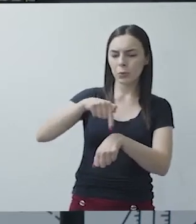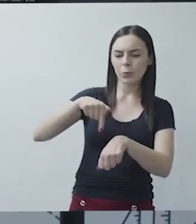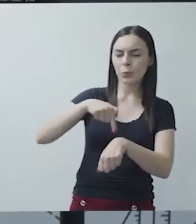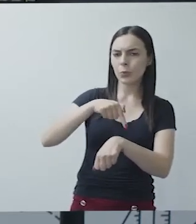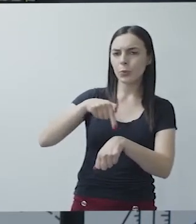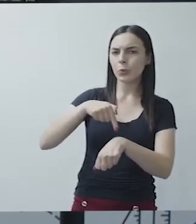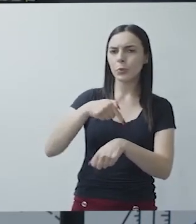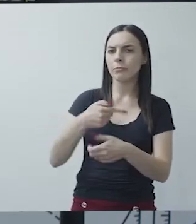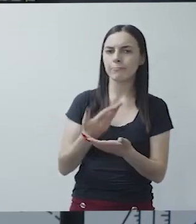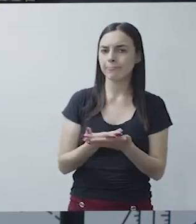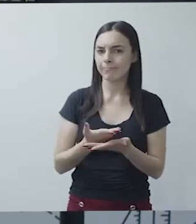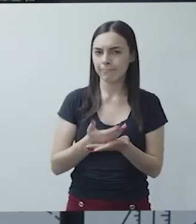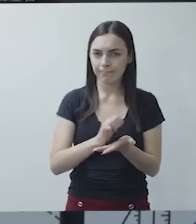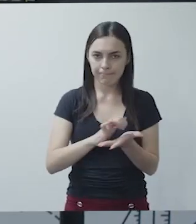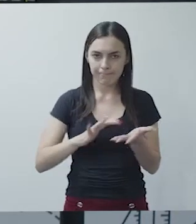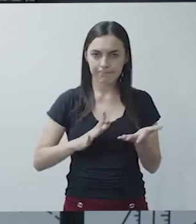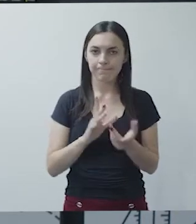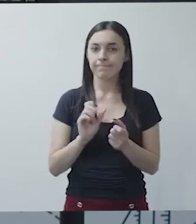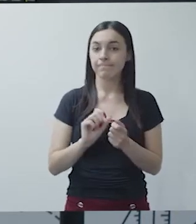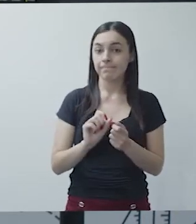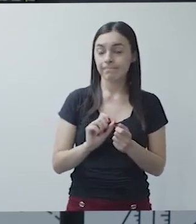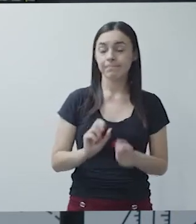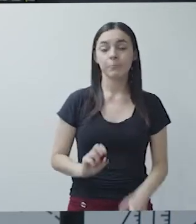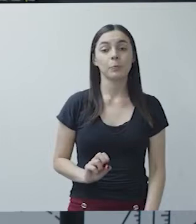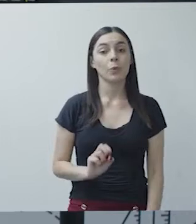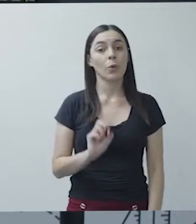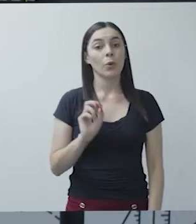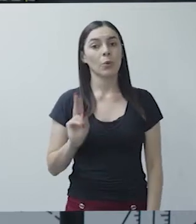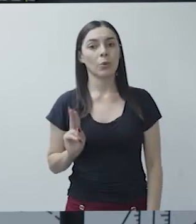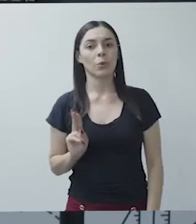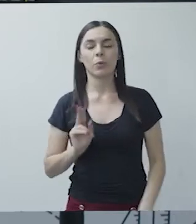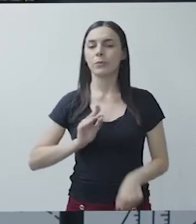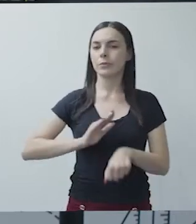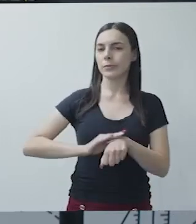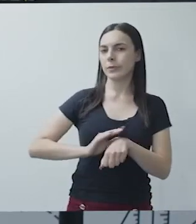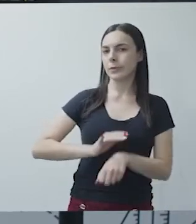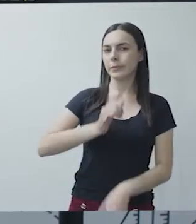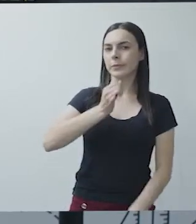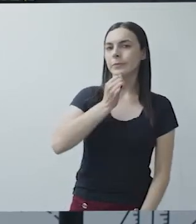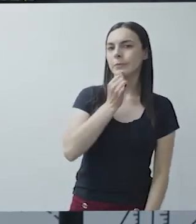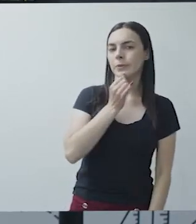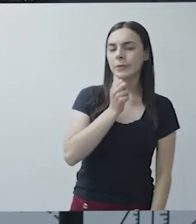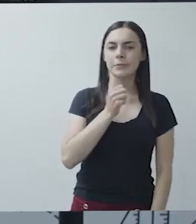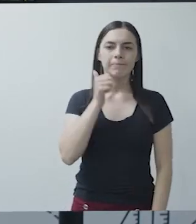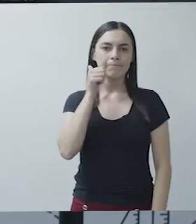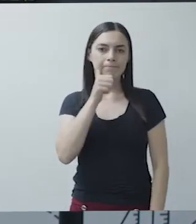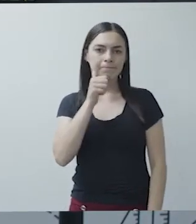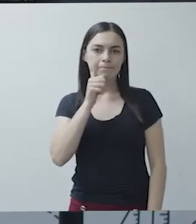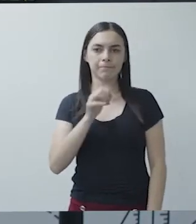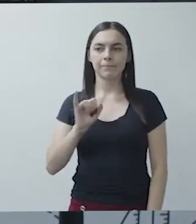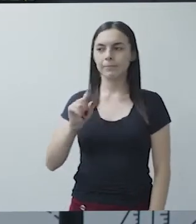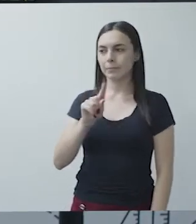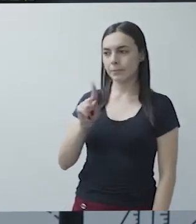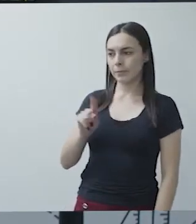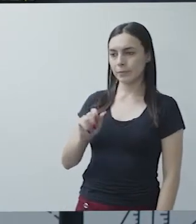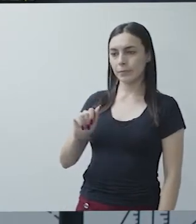lição, né? Ou também é um momento em que a dona Isabel foi limpar